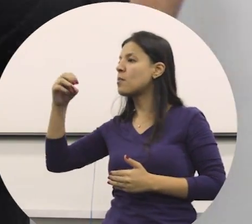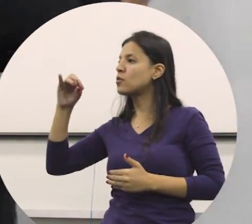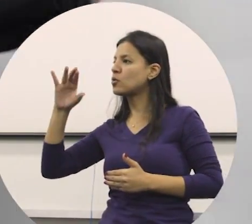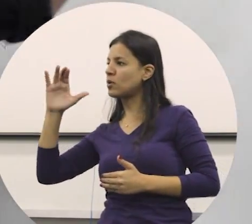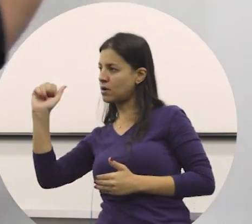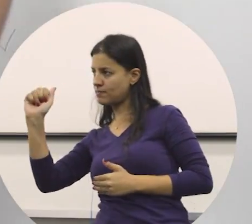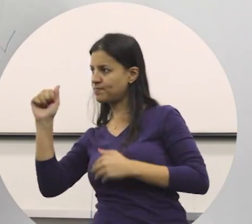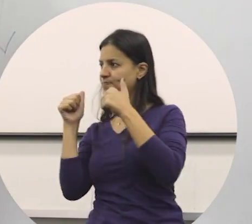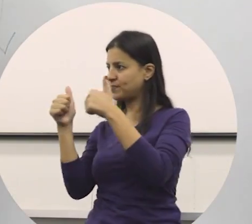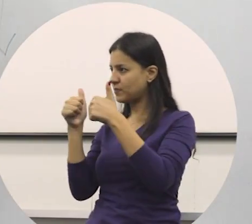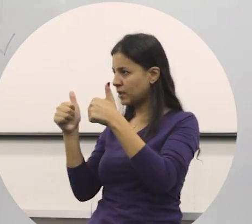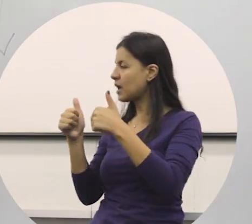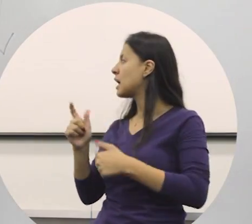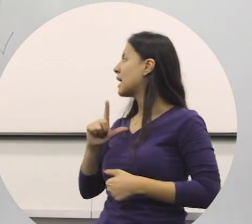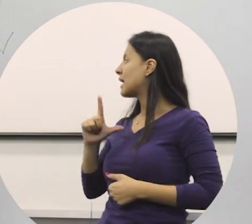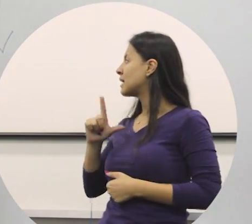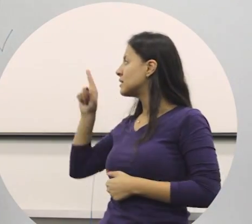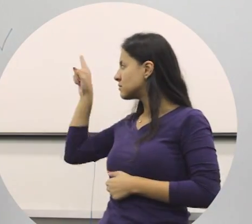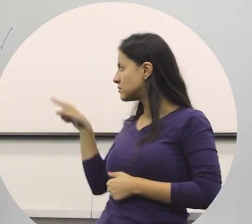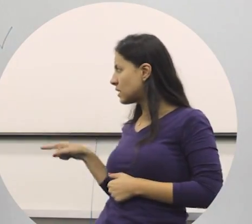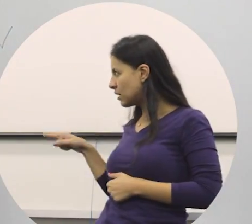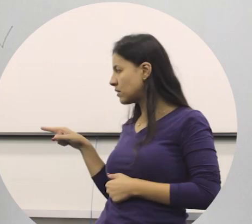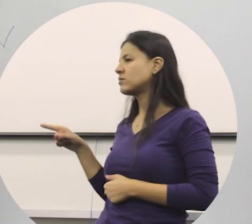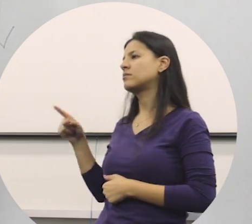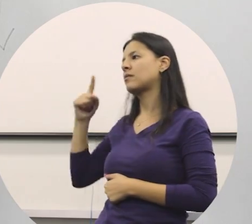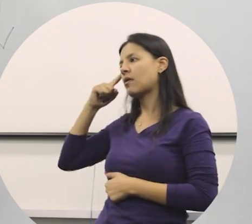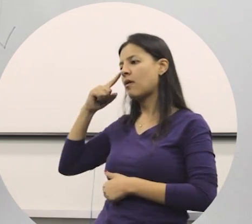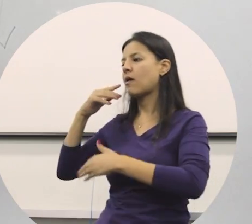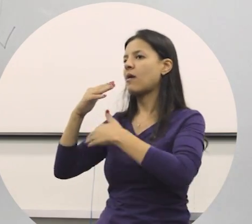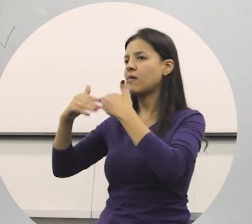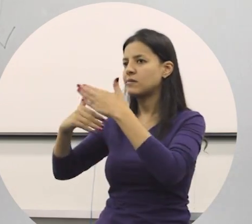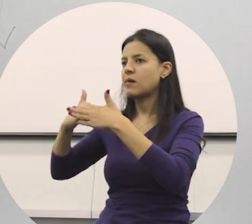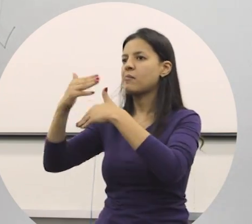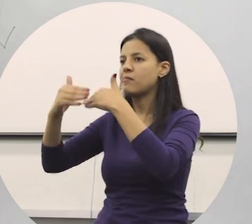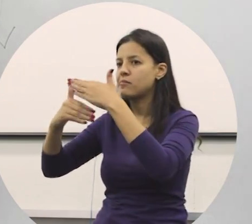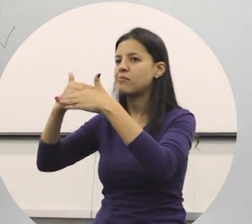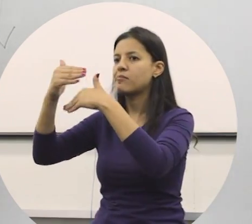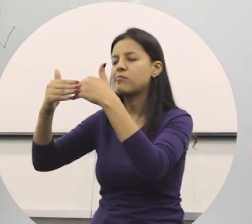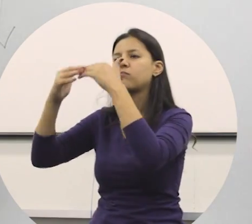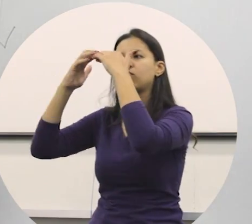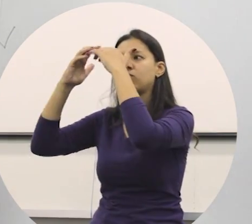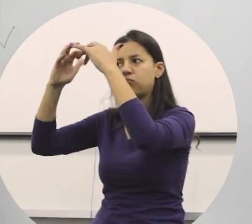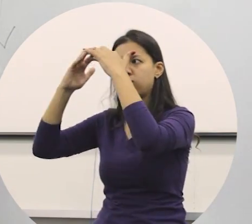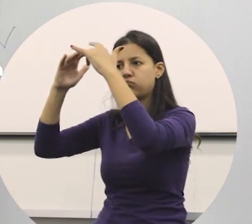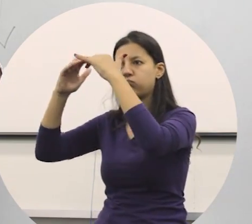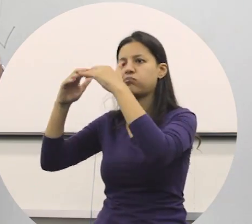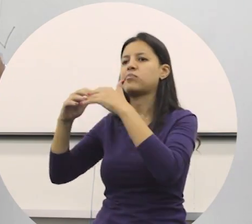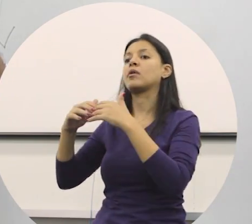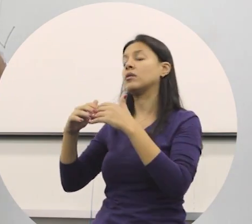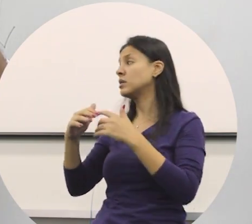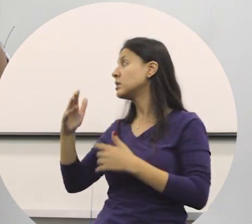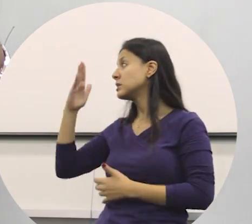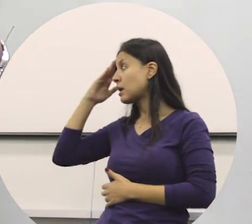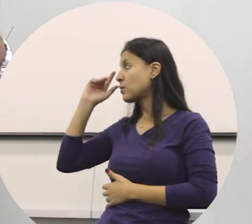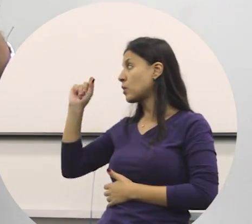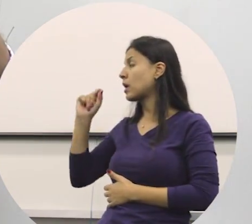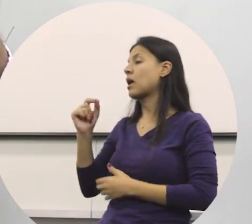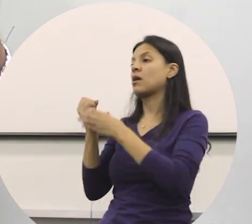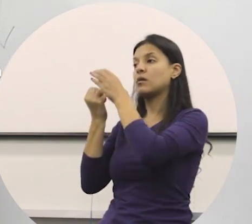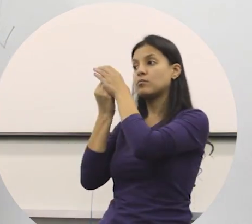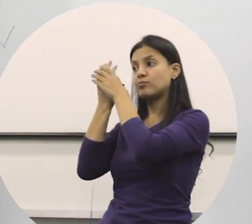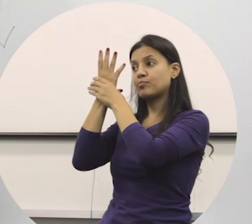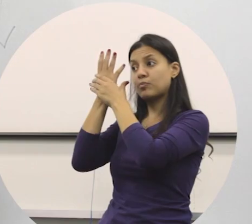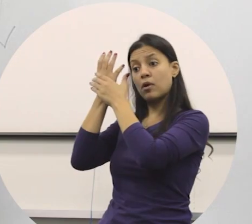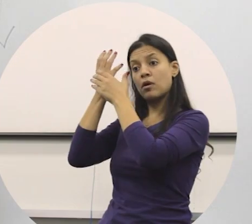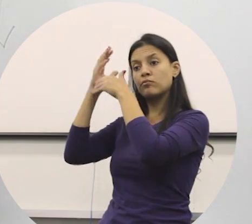grupo de etapas que elas, que isso sai, isso é,